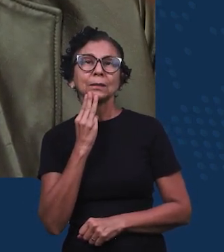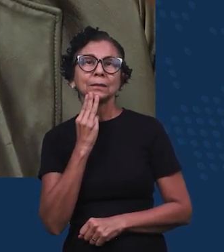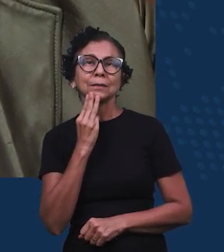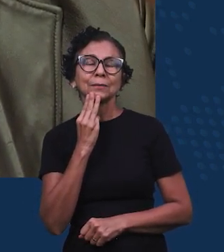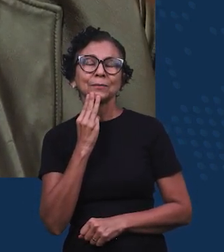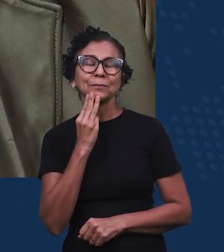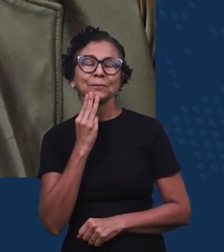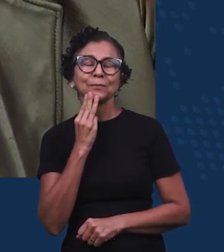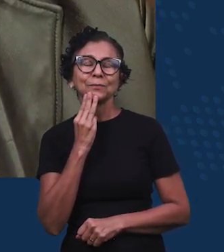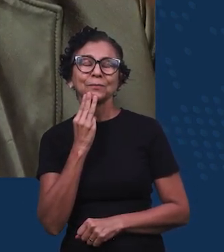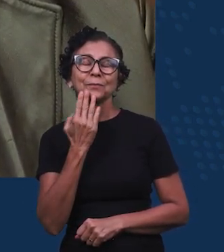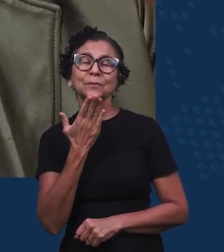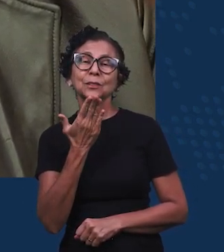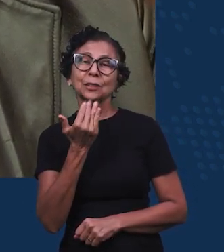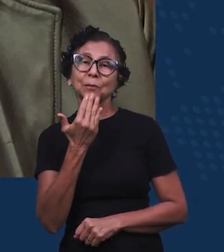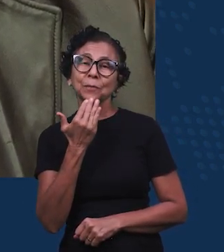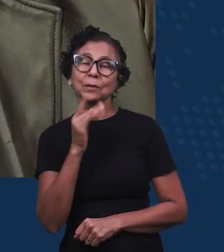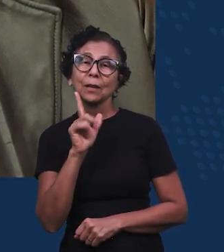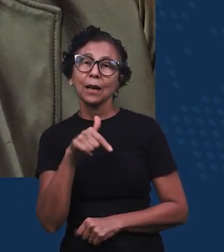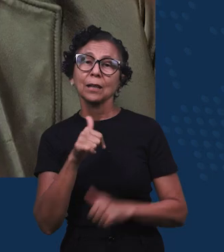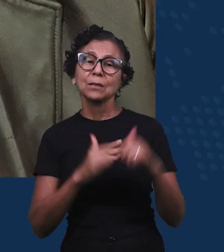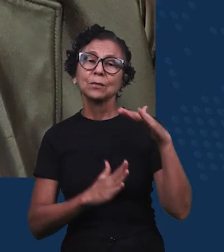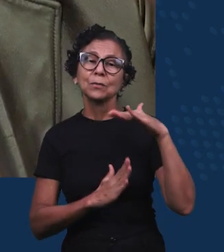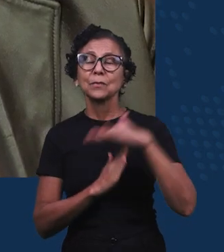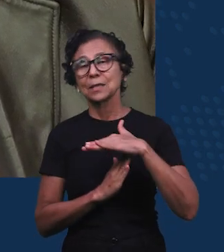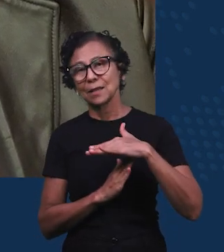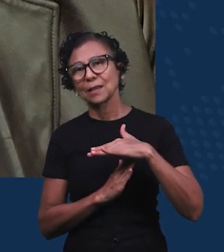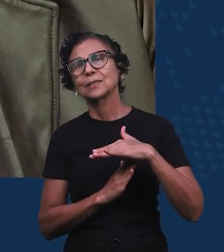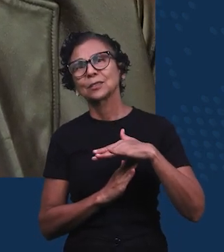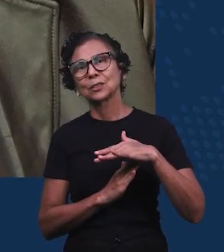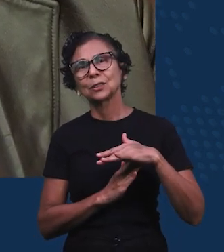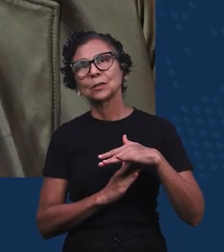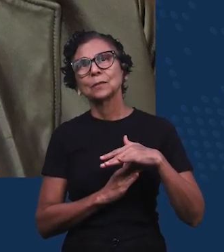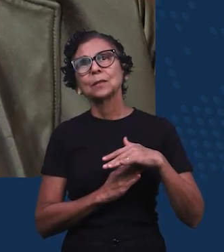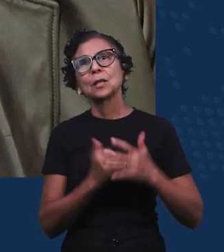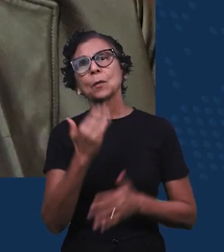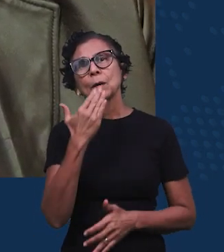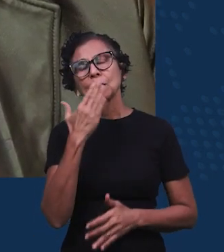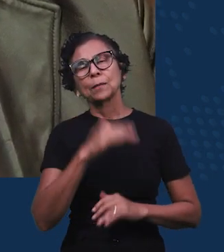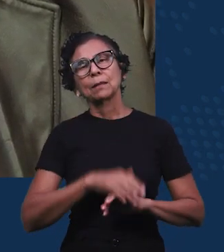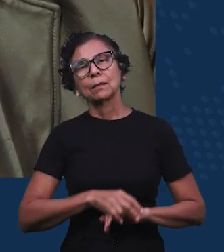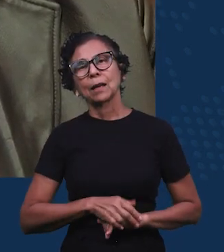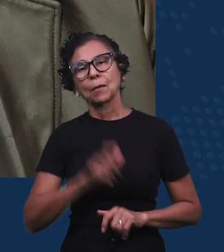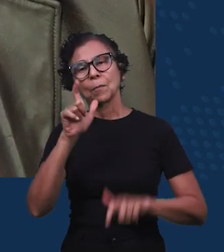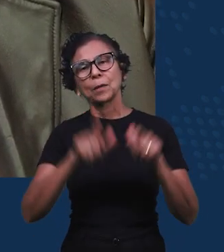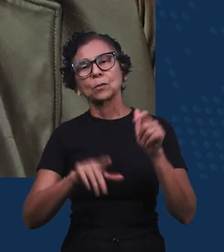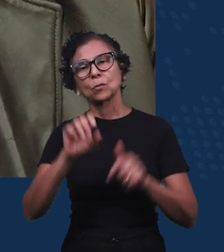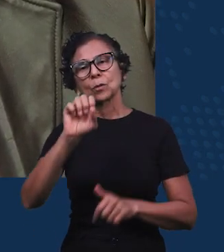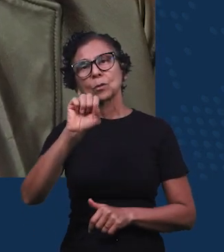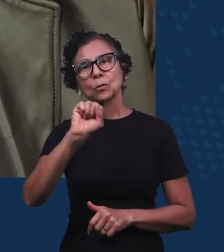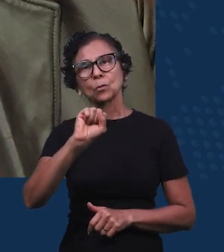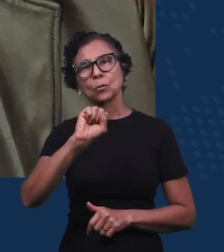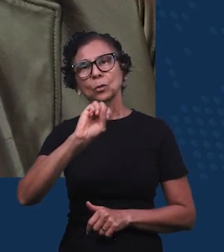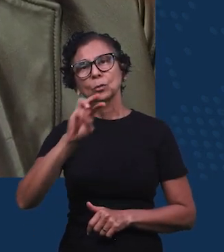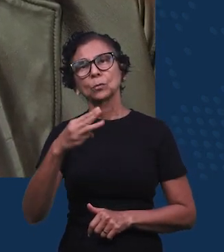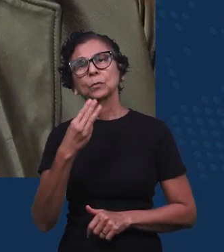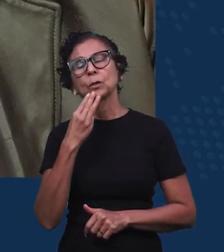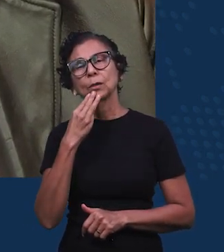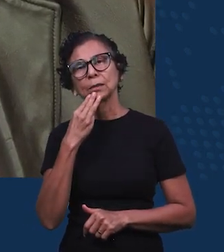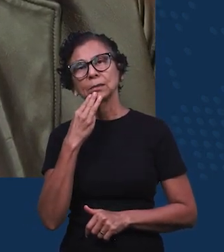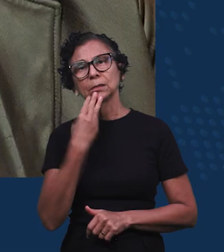alimentos. Então isto é suficiente para alimentar os 8 bilhões de habitantes do